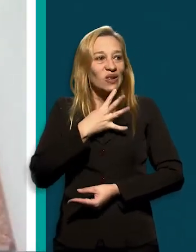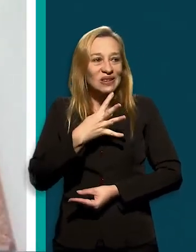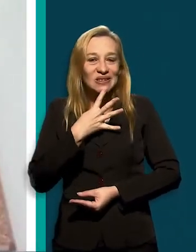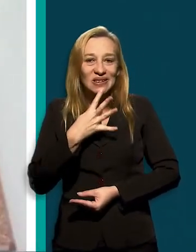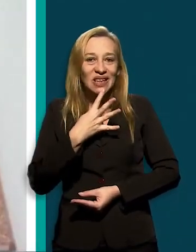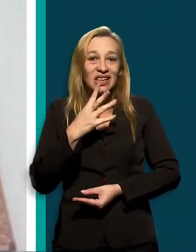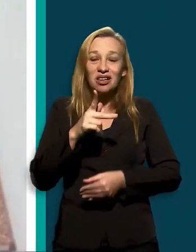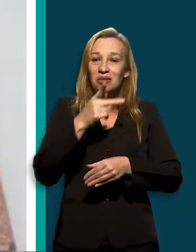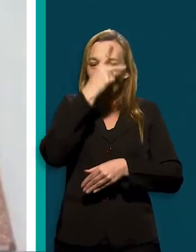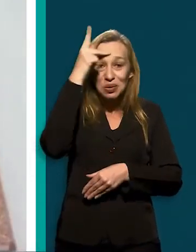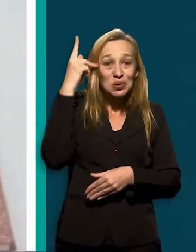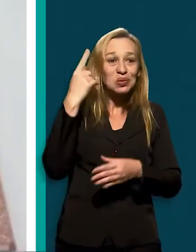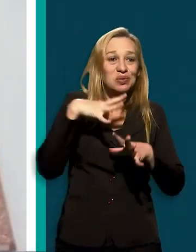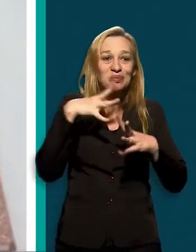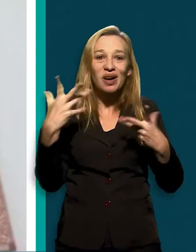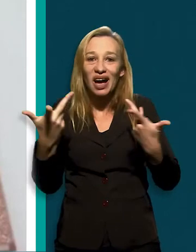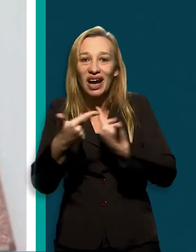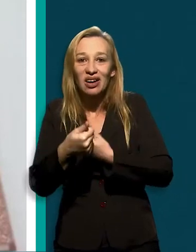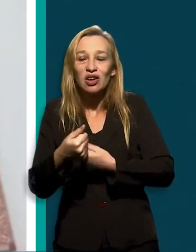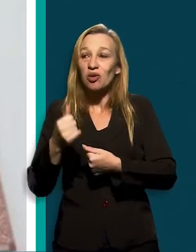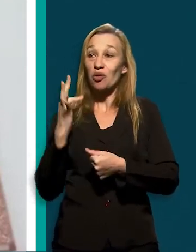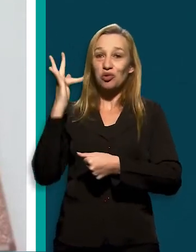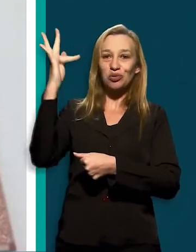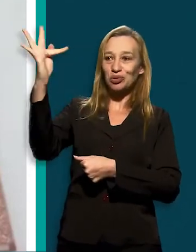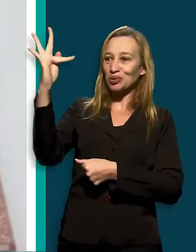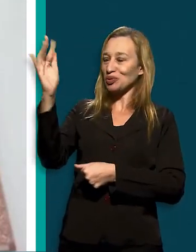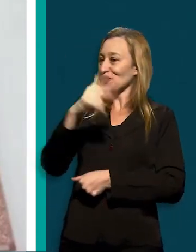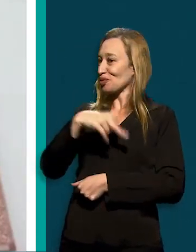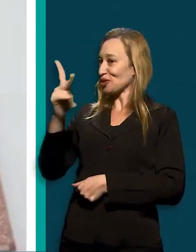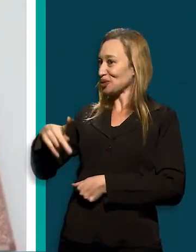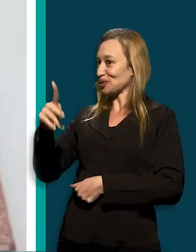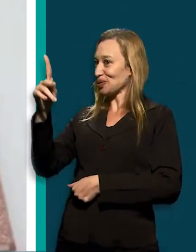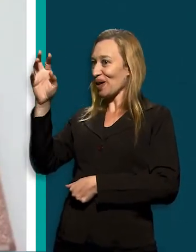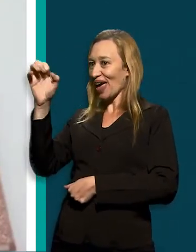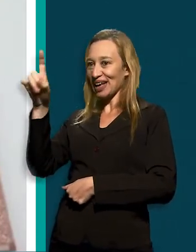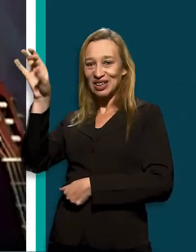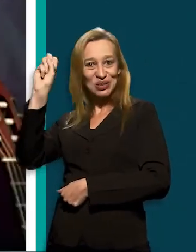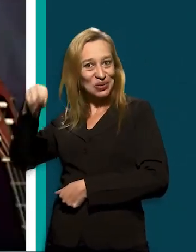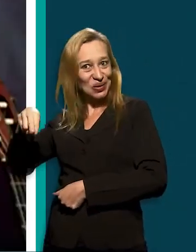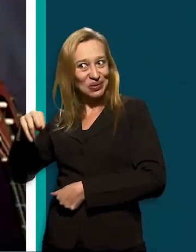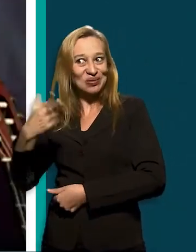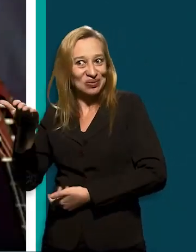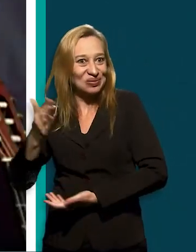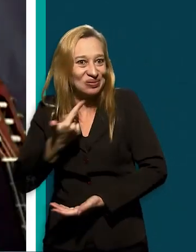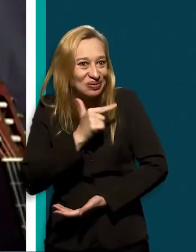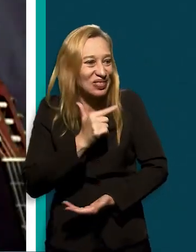de conhecer as pessoas maravilhosas, do meu futuro professor, o Edson,